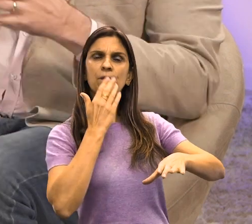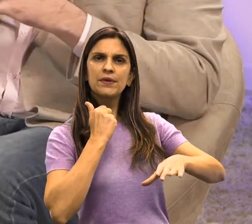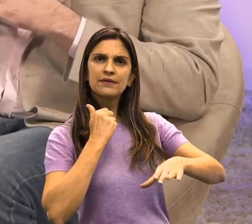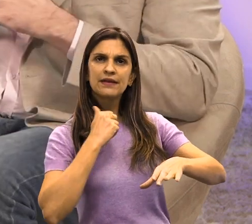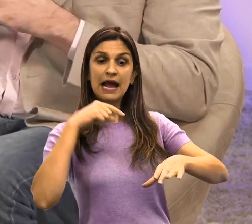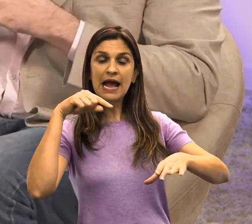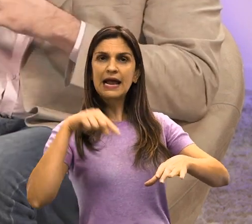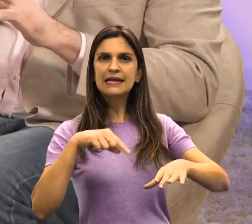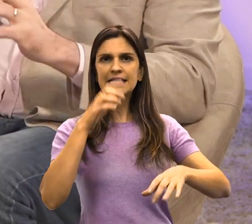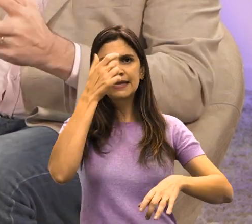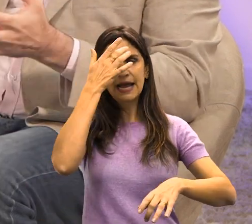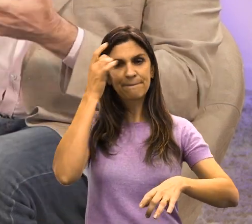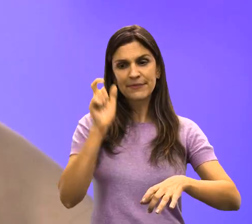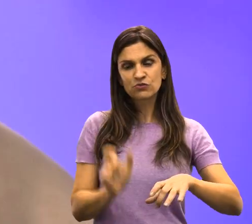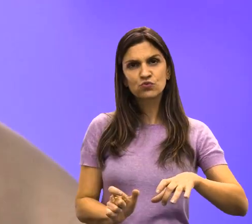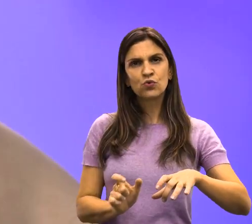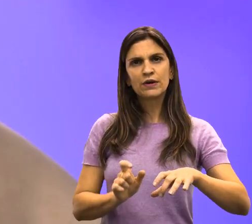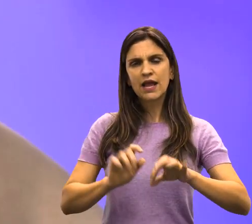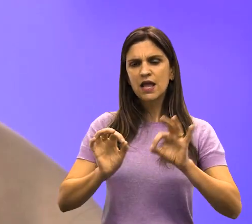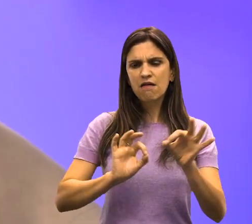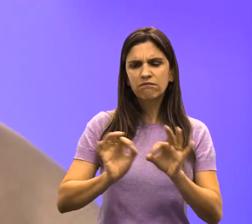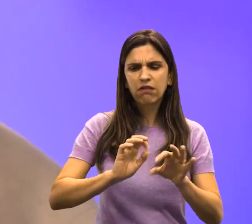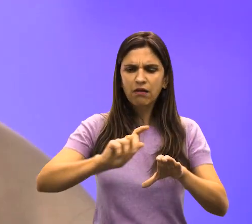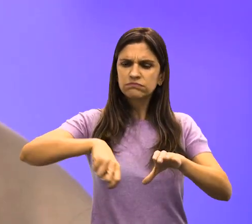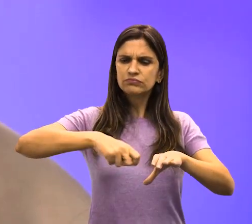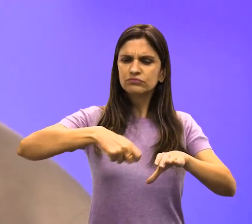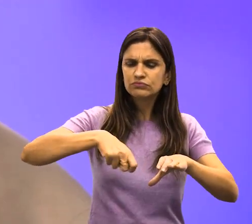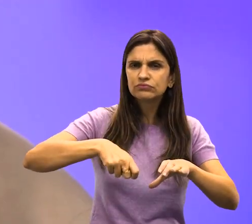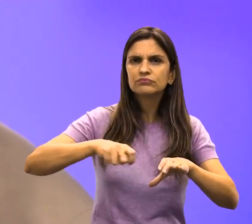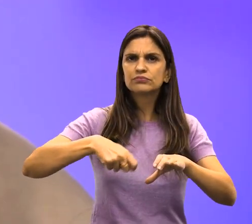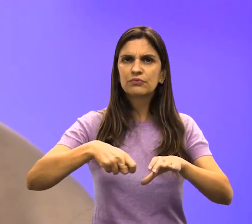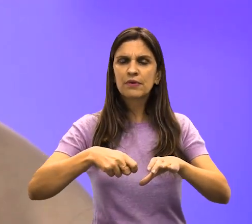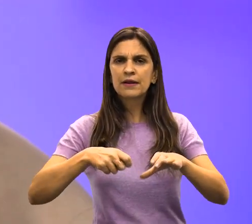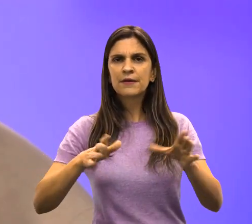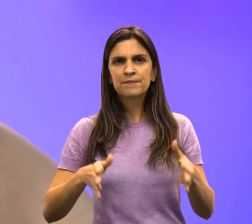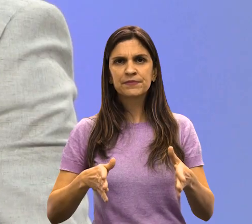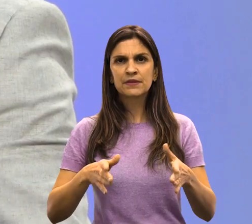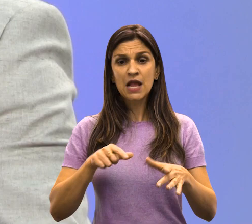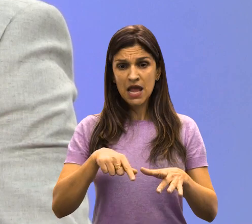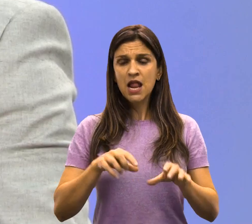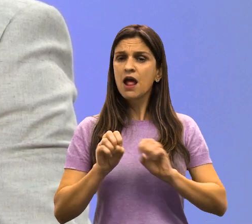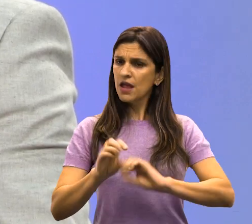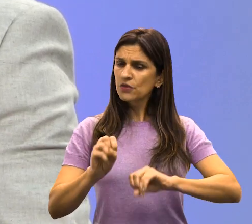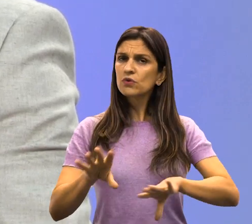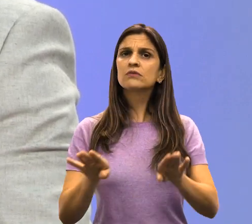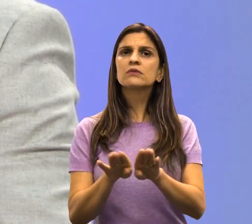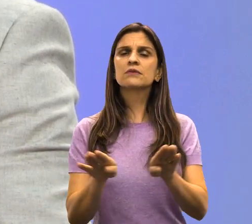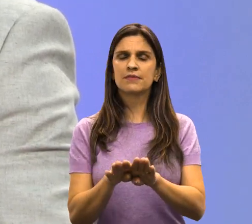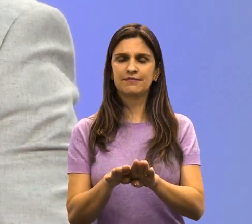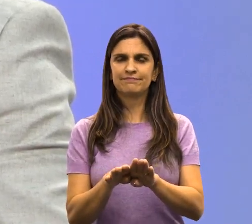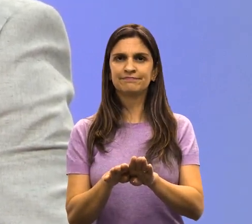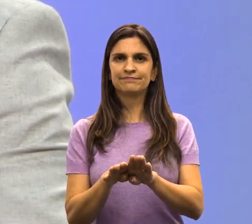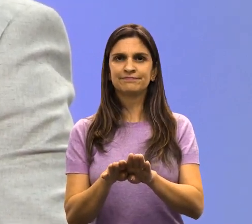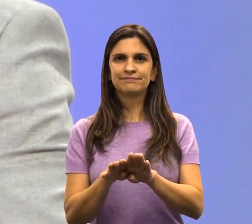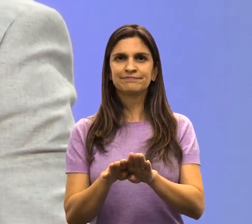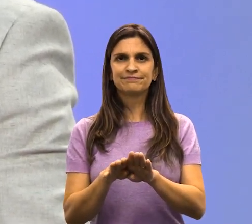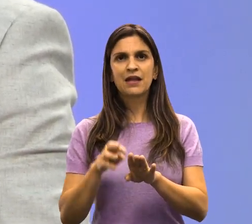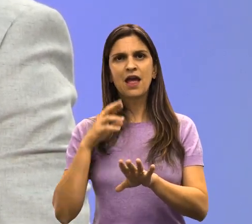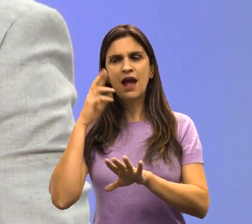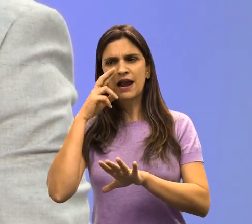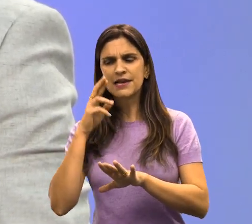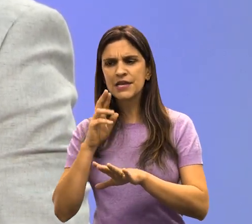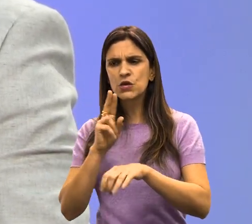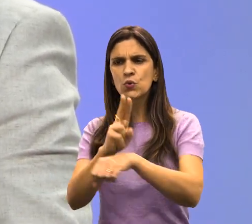merenda é o educador, ela está manipulando o alimento. Quem recebe o nosso aluno, o inspetor de aluno, ele também